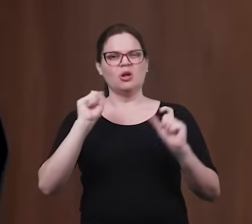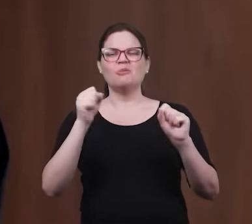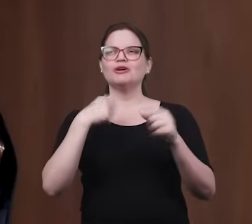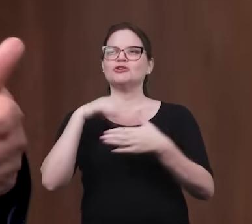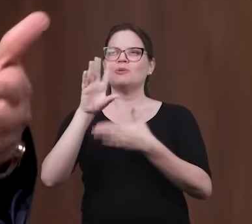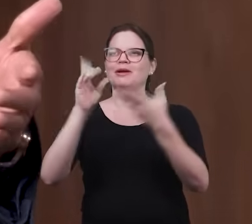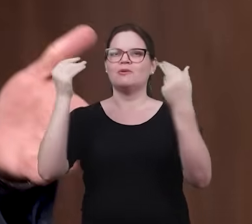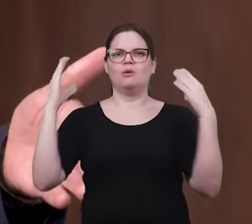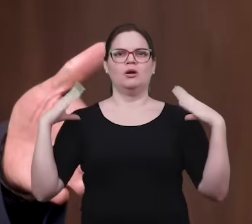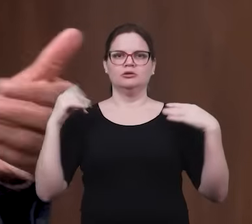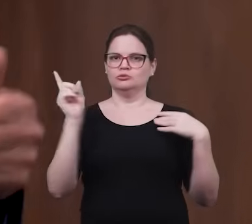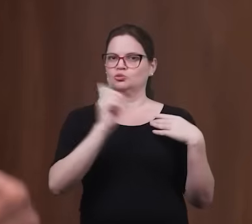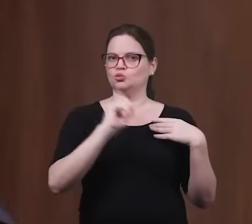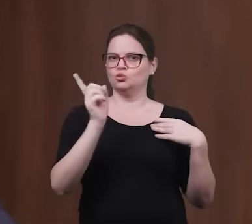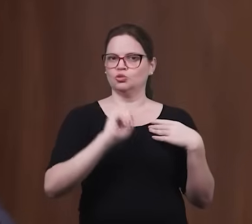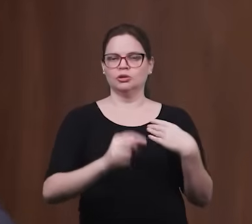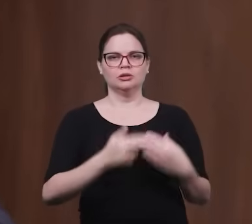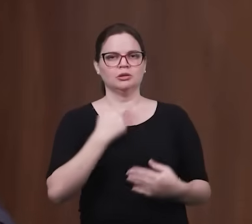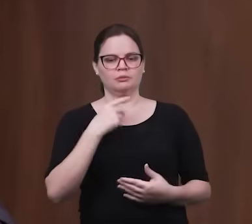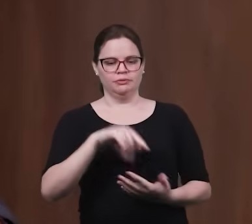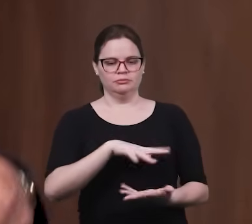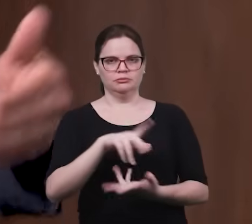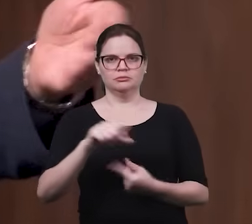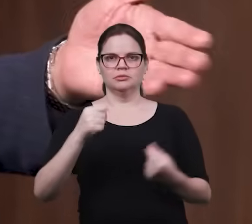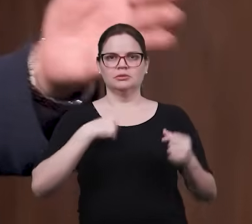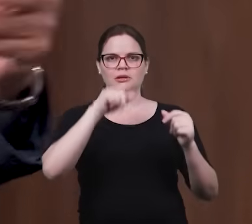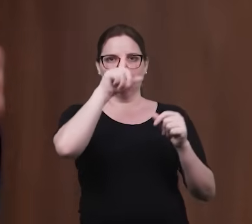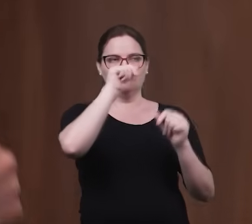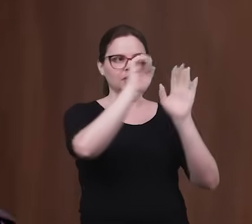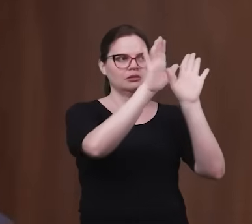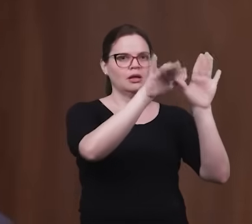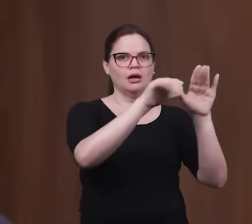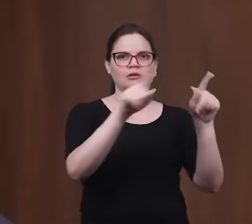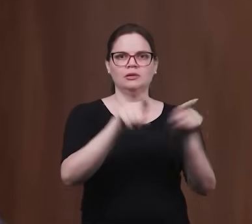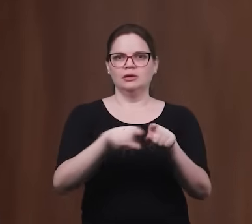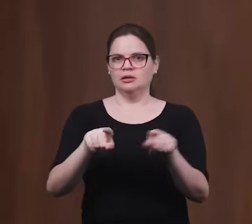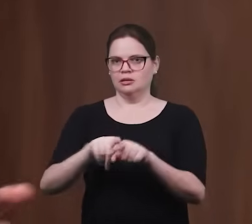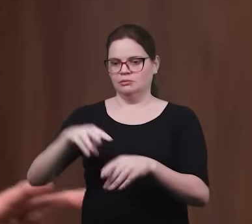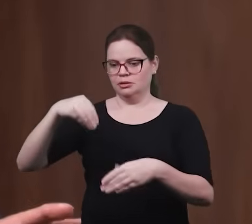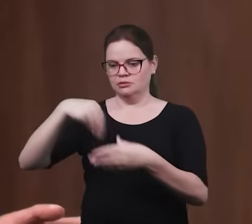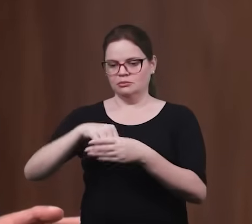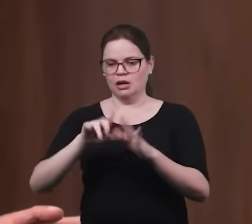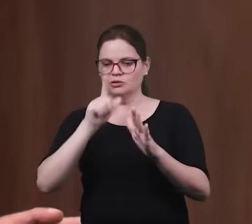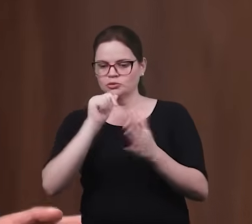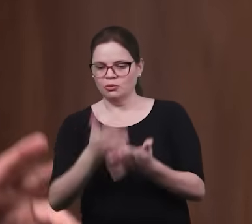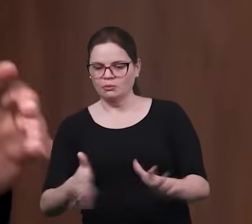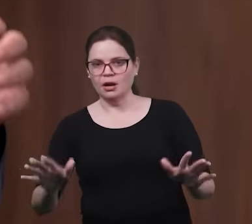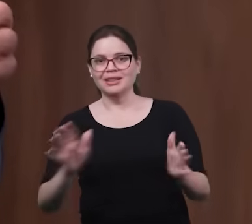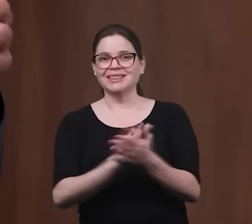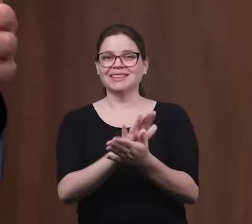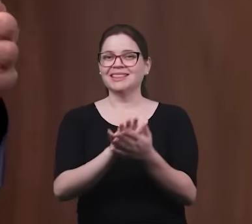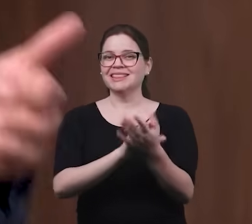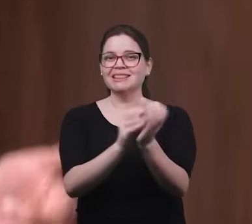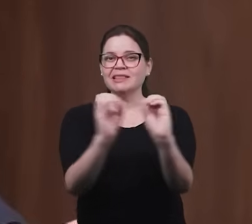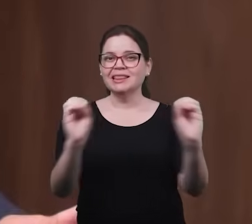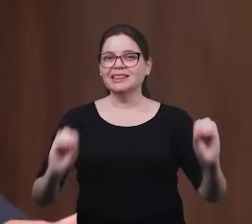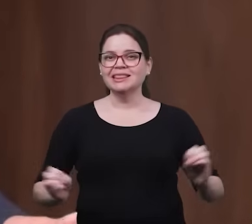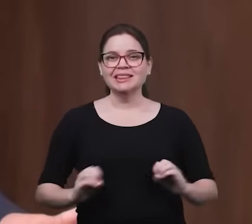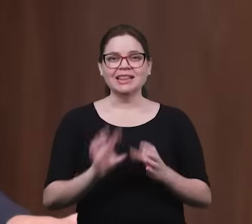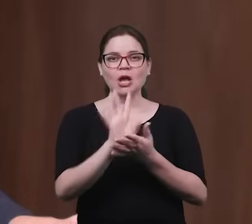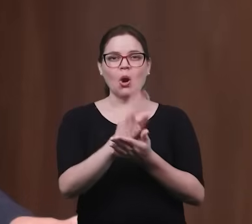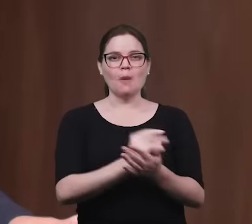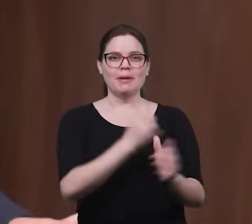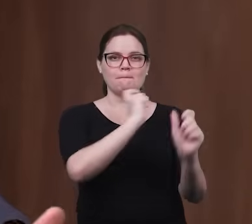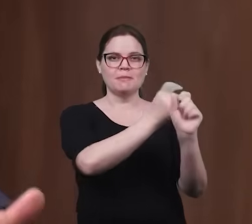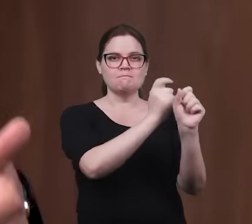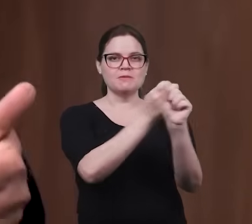podia. Nem o que é na terra, nem o que é nas águas, nem o que é debaixo da terra. Nada. O Senhor estava dando